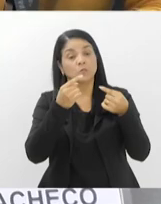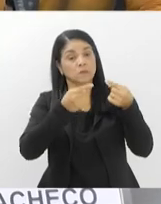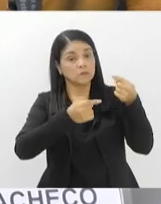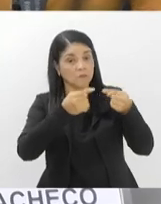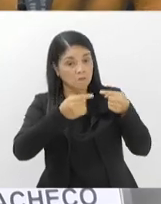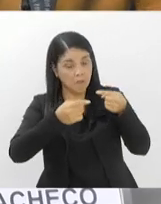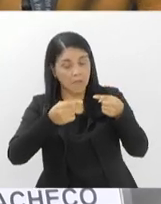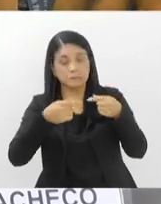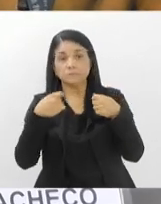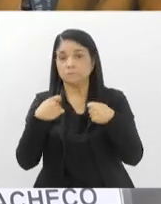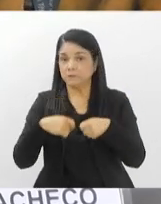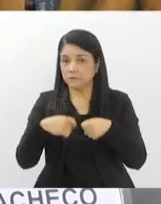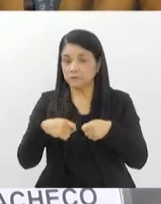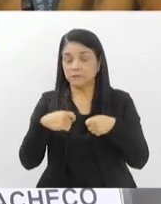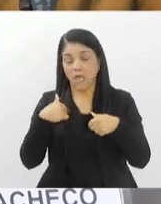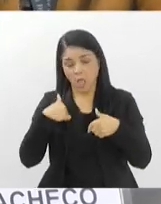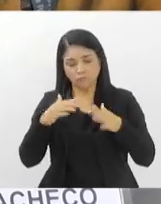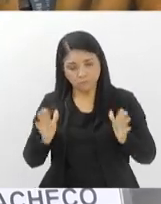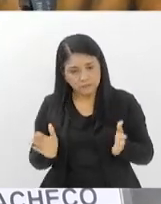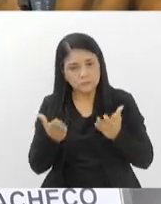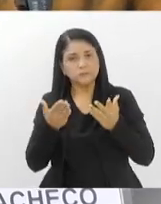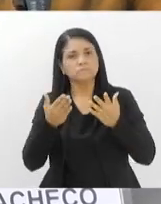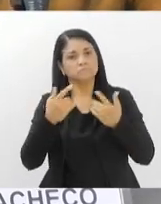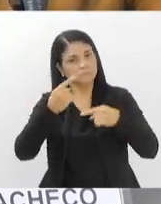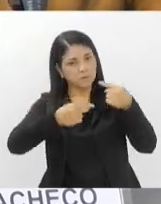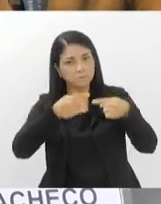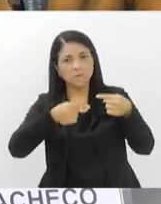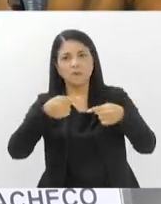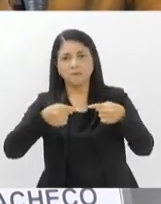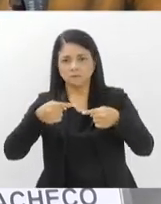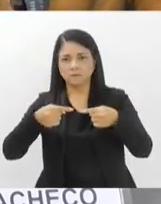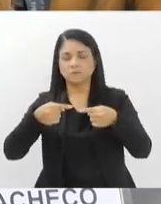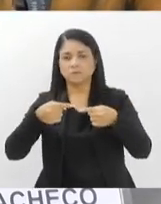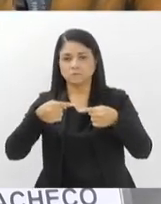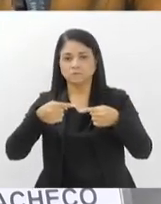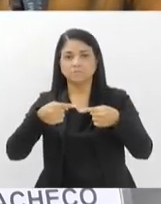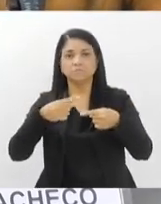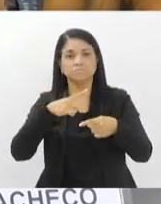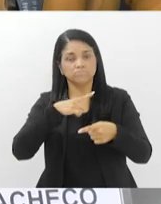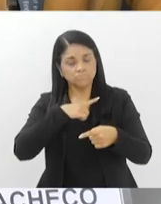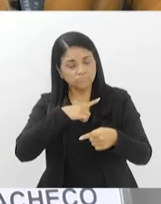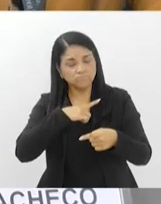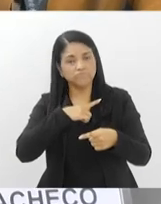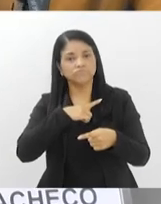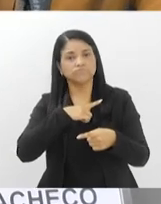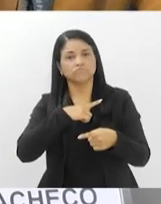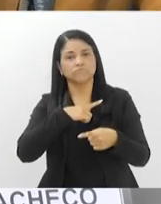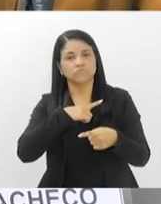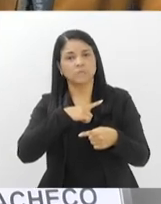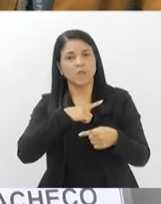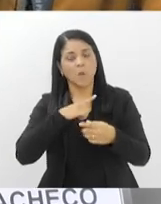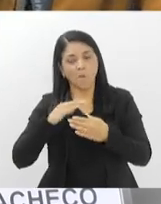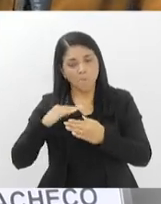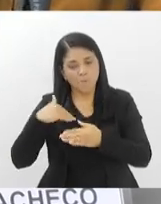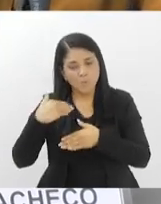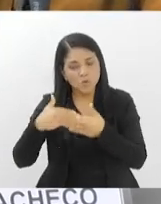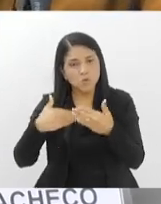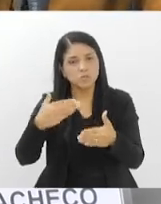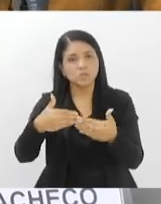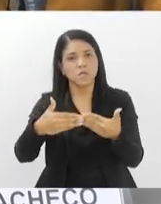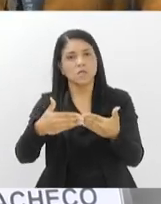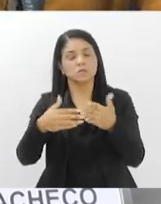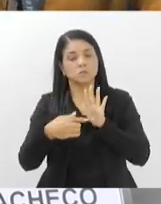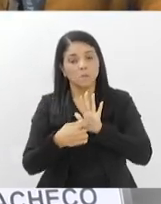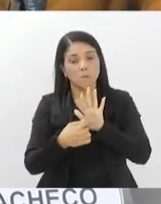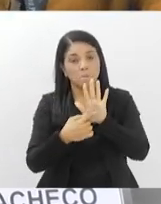e eu sou o incentivador desse debate, para que nós tenhamos, de fato, um processo onde